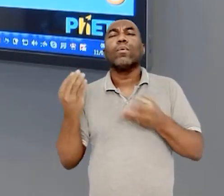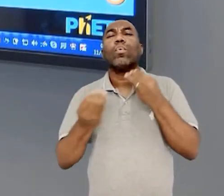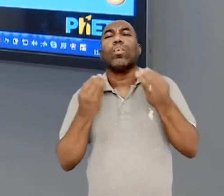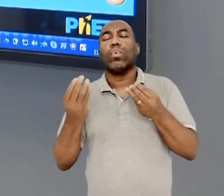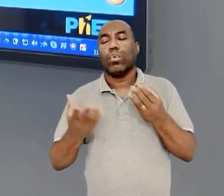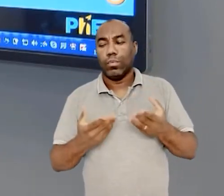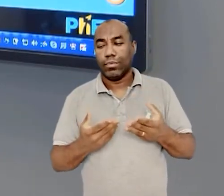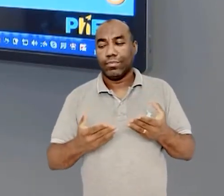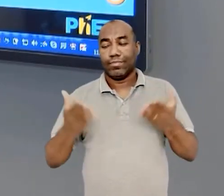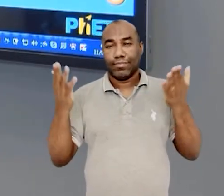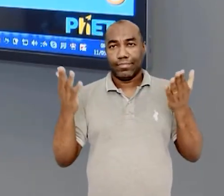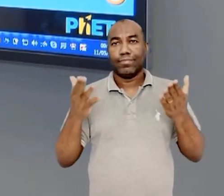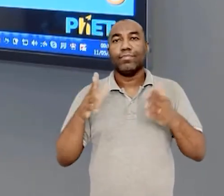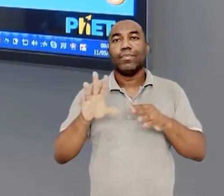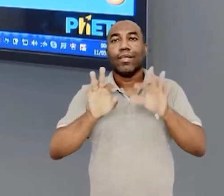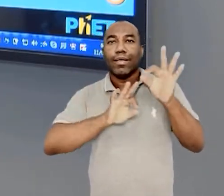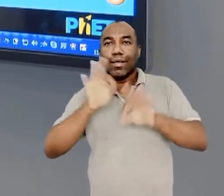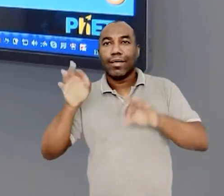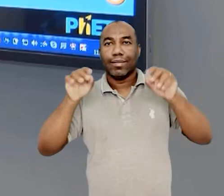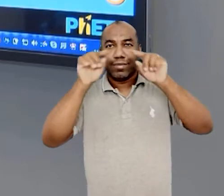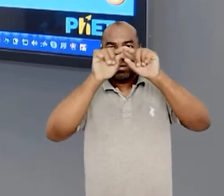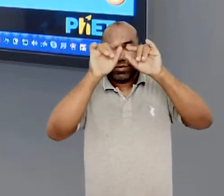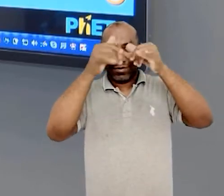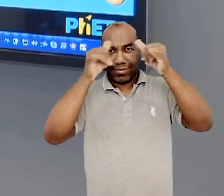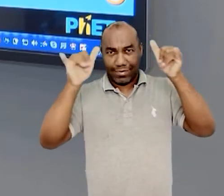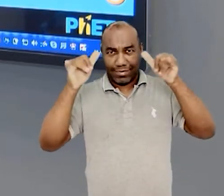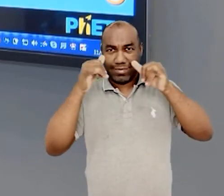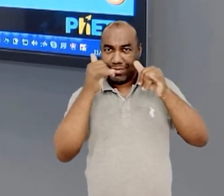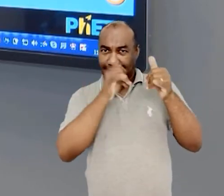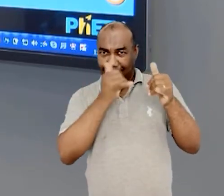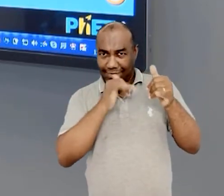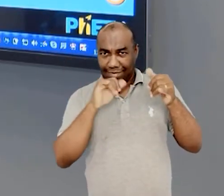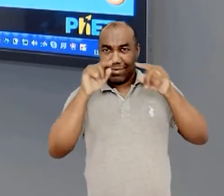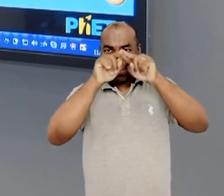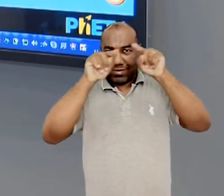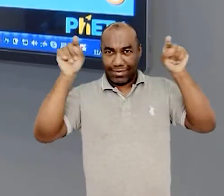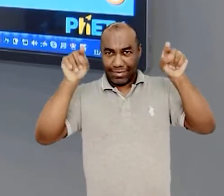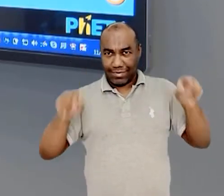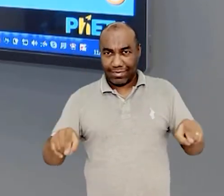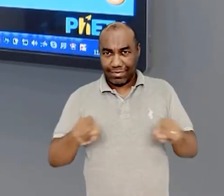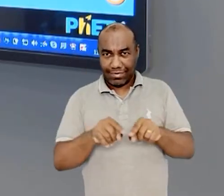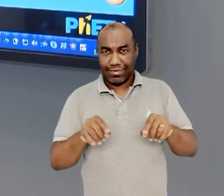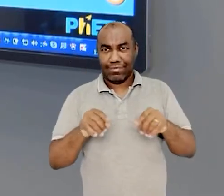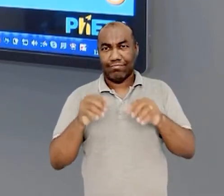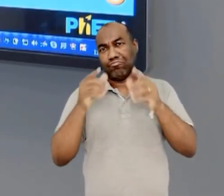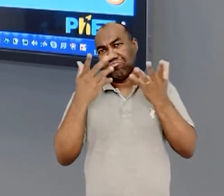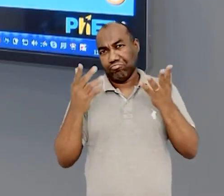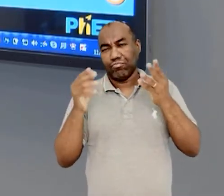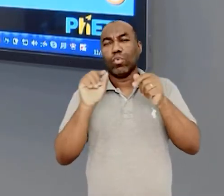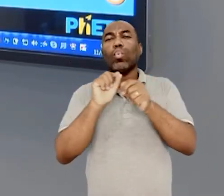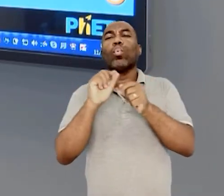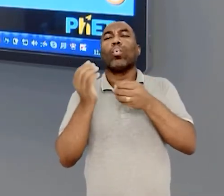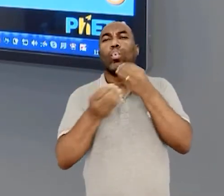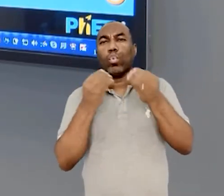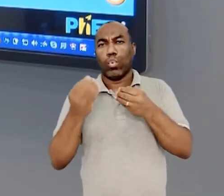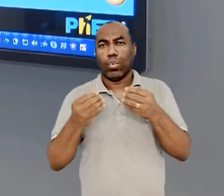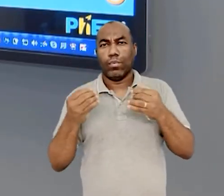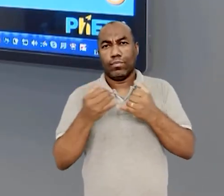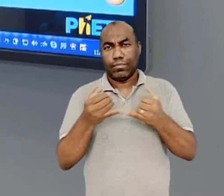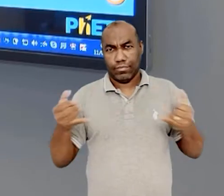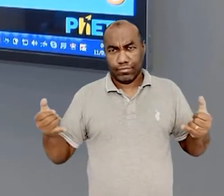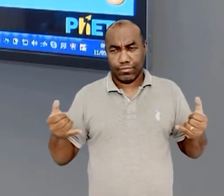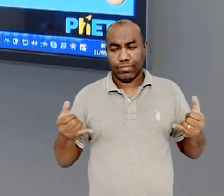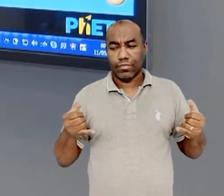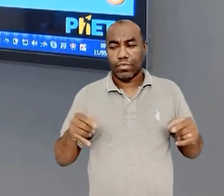resistência. Para eu montar um circuito elétrico, eu vou precisar do condutor. Veja bem, aqui está o condutor, que é o